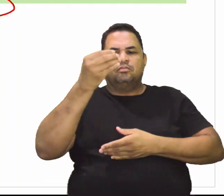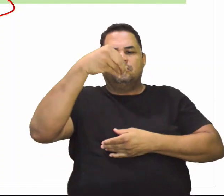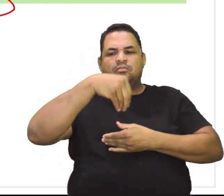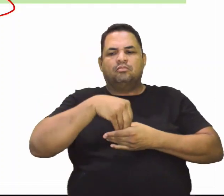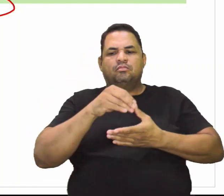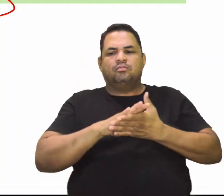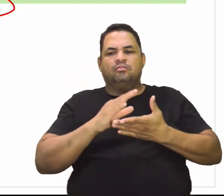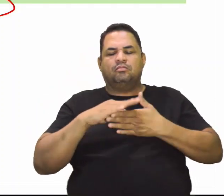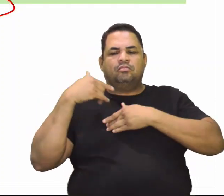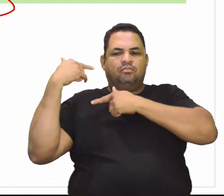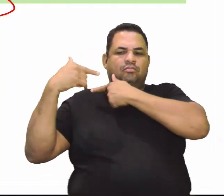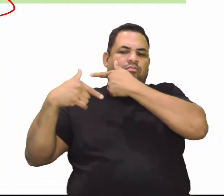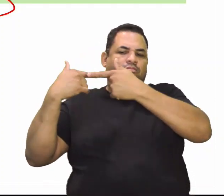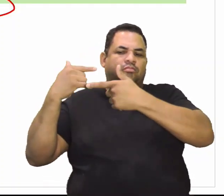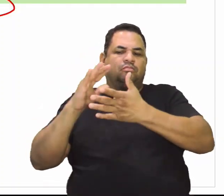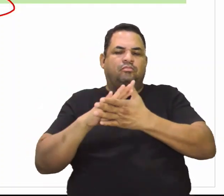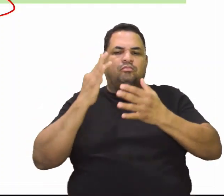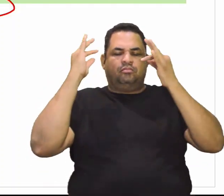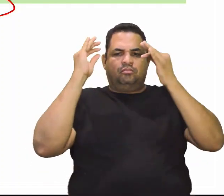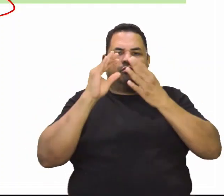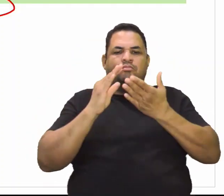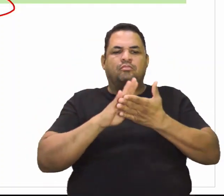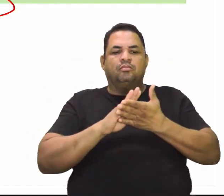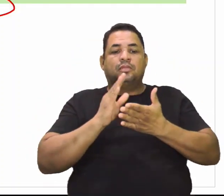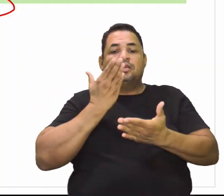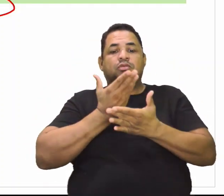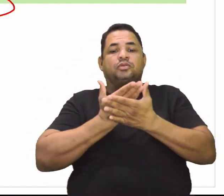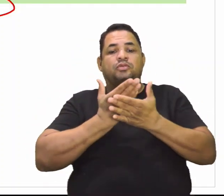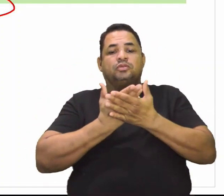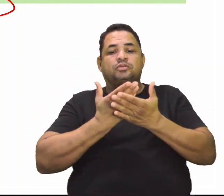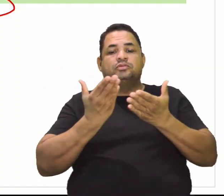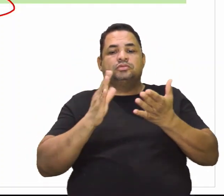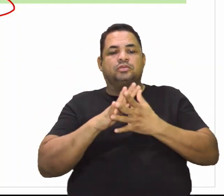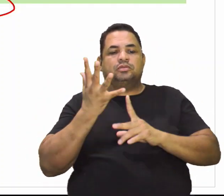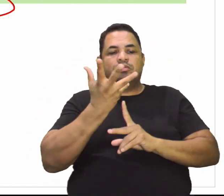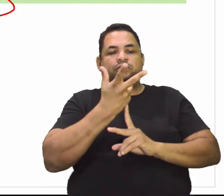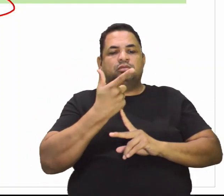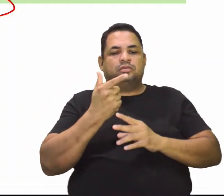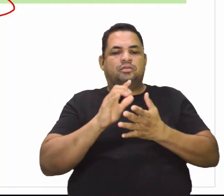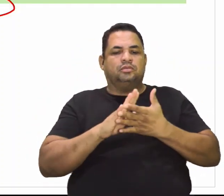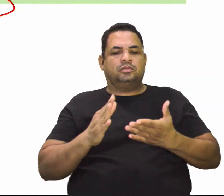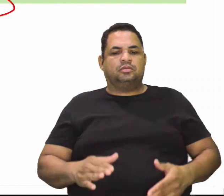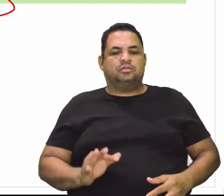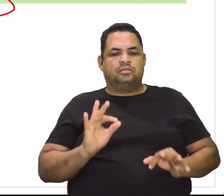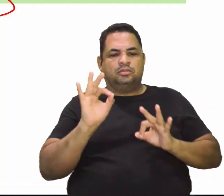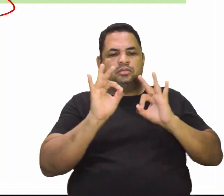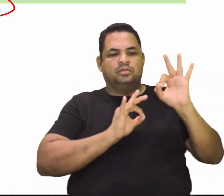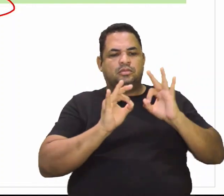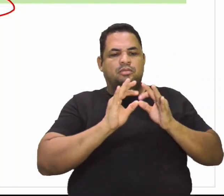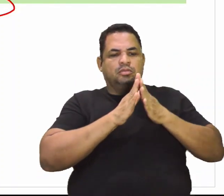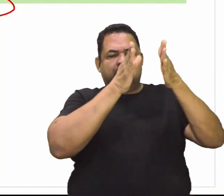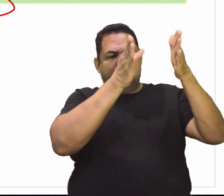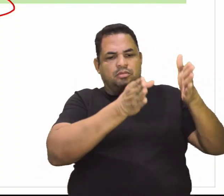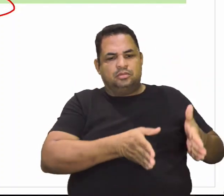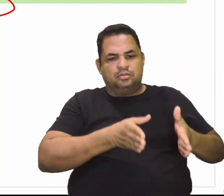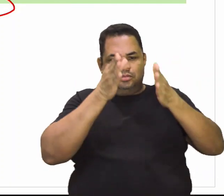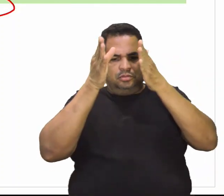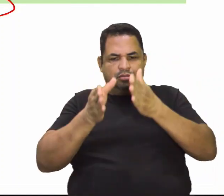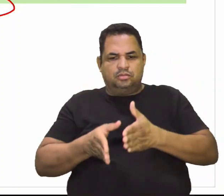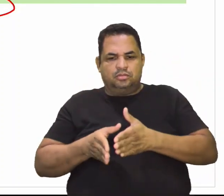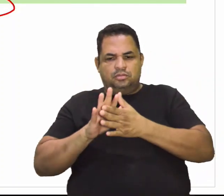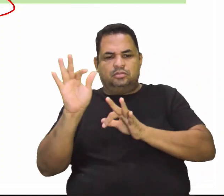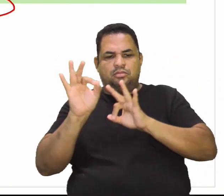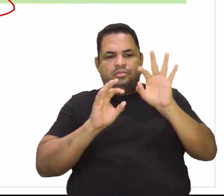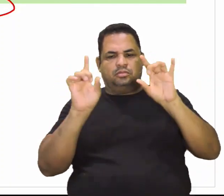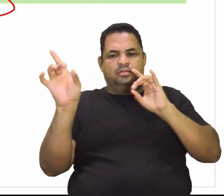dessa herança grega. Uma das formas de se estudar a arte grega é dar por meio dos formatos das colunas, que definiu o estilo